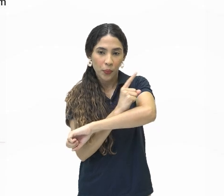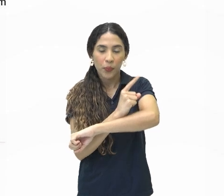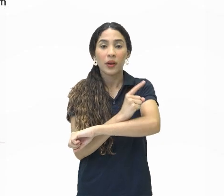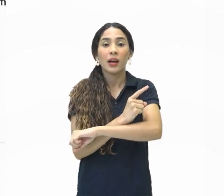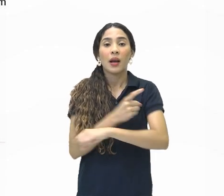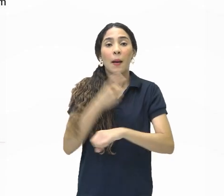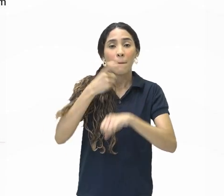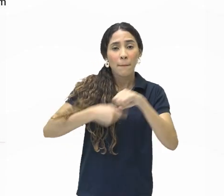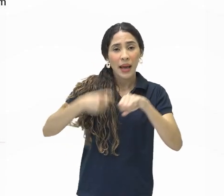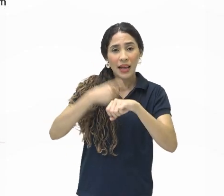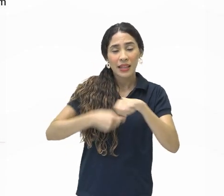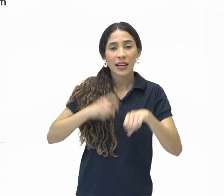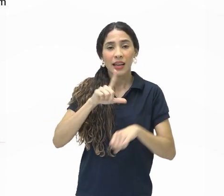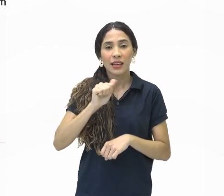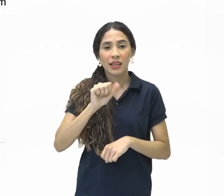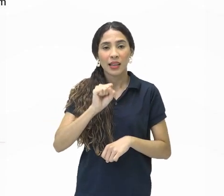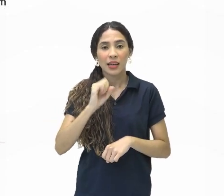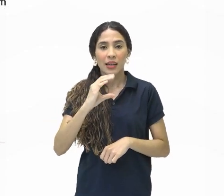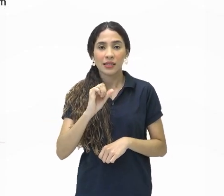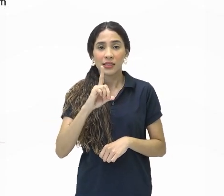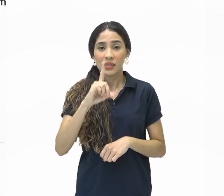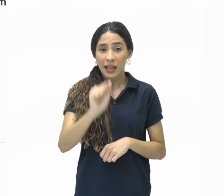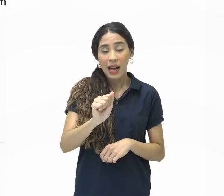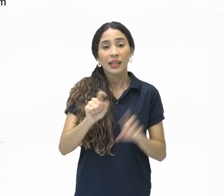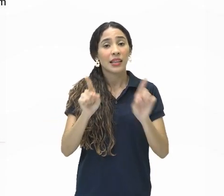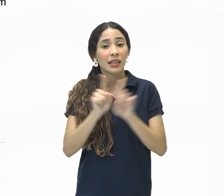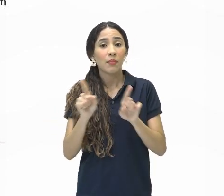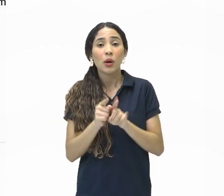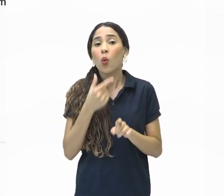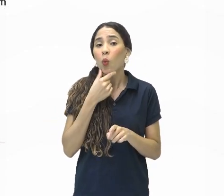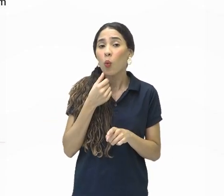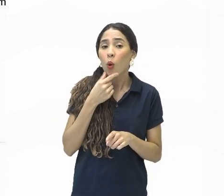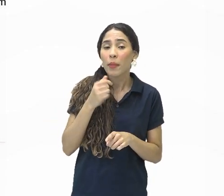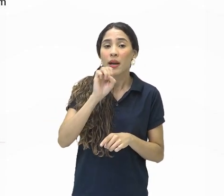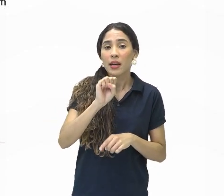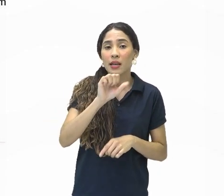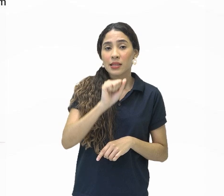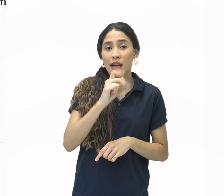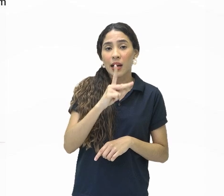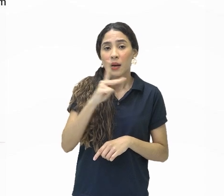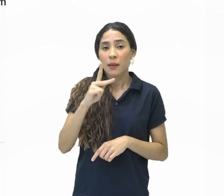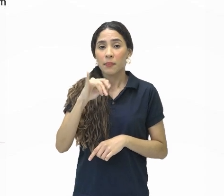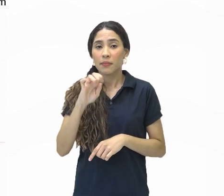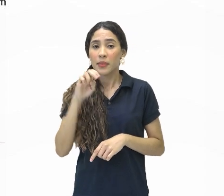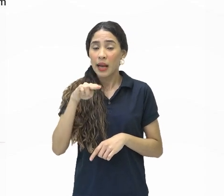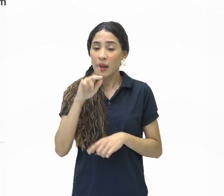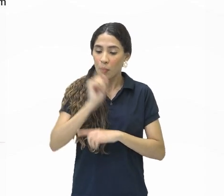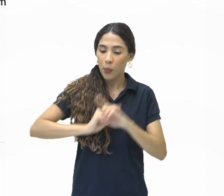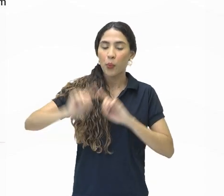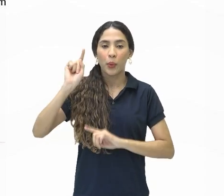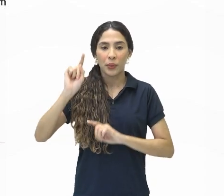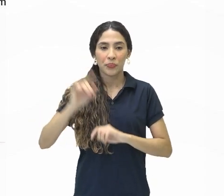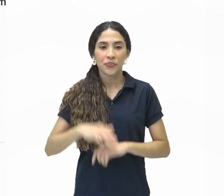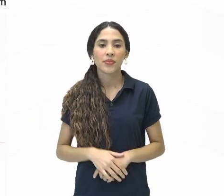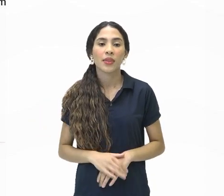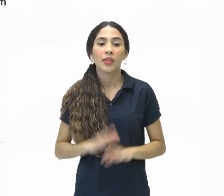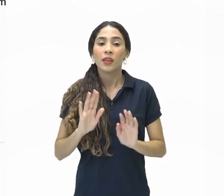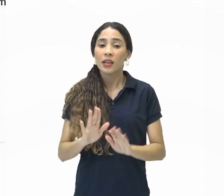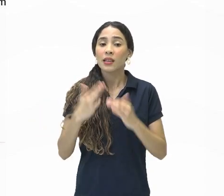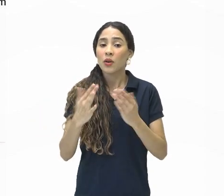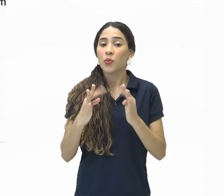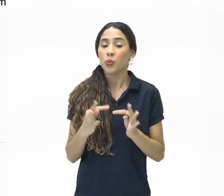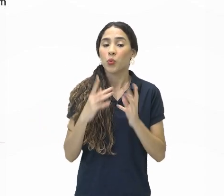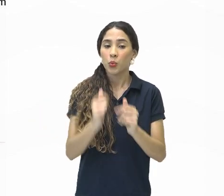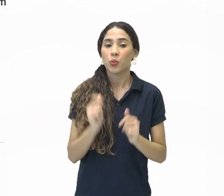né? Então, o homem sapiens depois, e foi evoluindo. Então, tudo